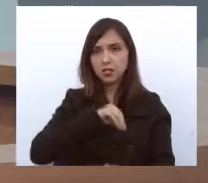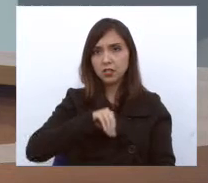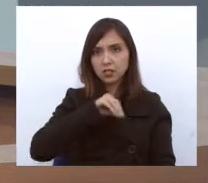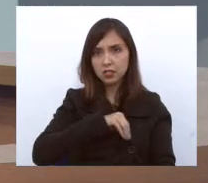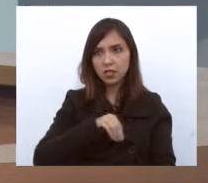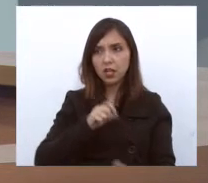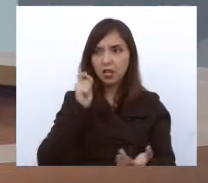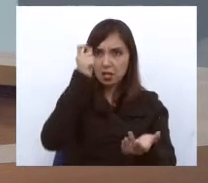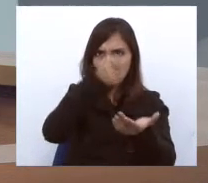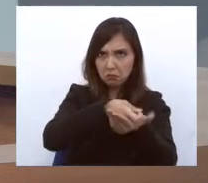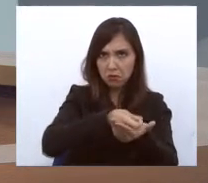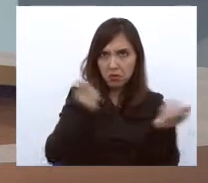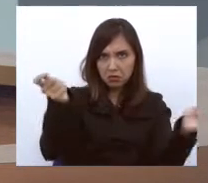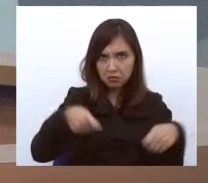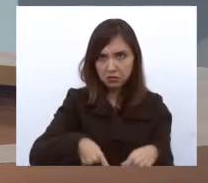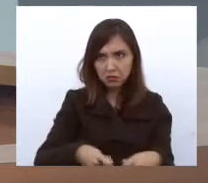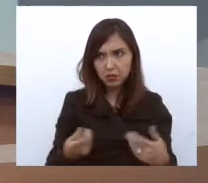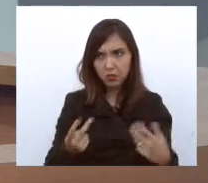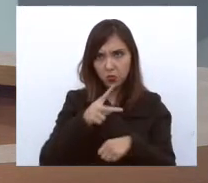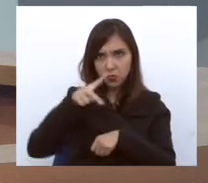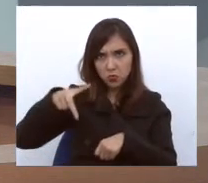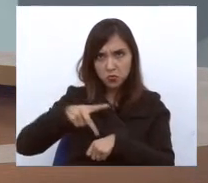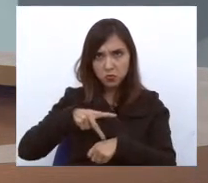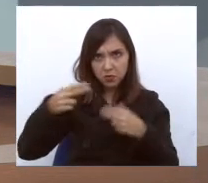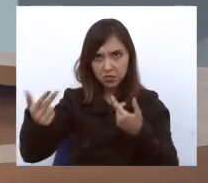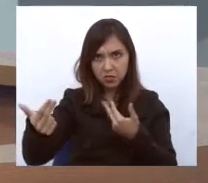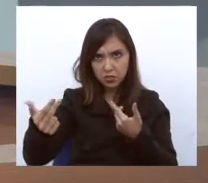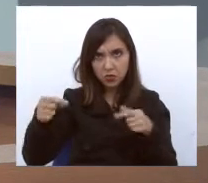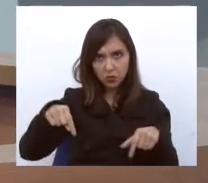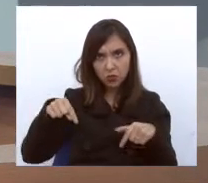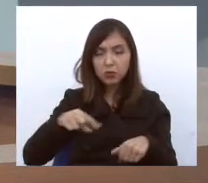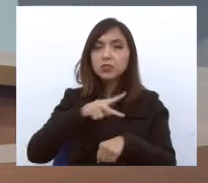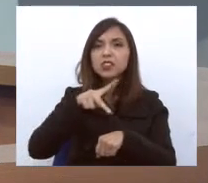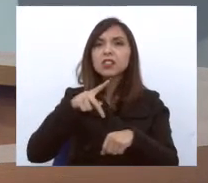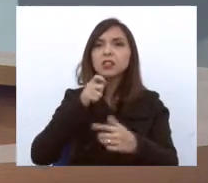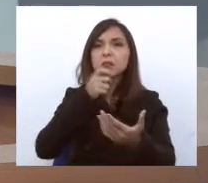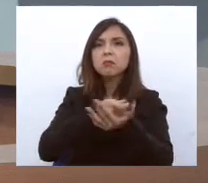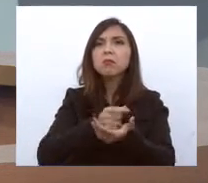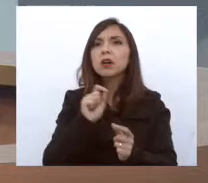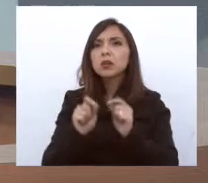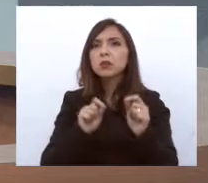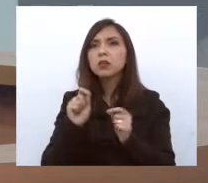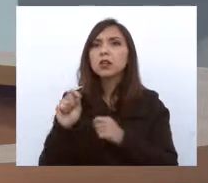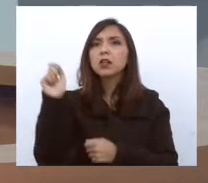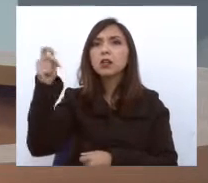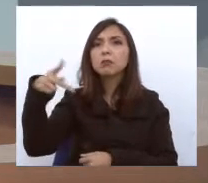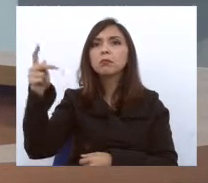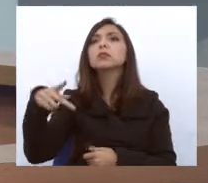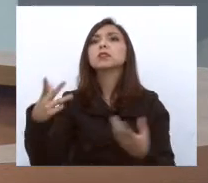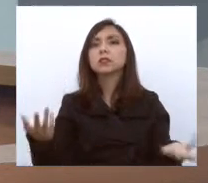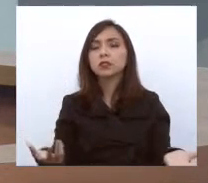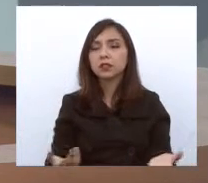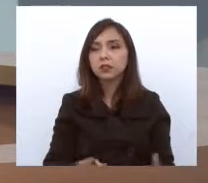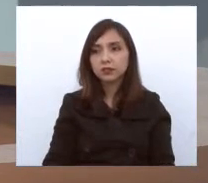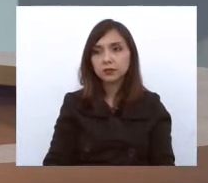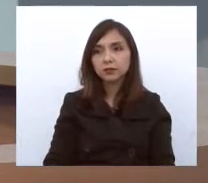dinheirinho e pode pagar, num país como esse, pode pagar o quê? O aposentado pode pagar o quê?